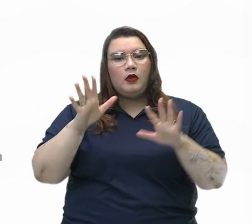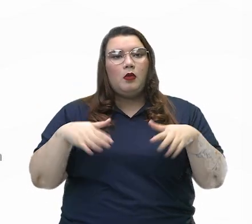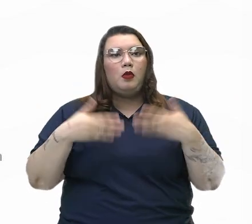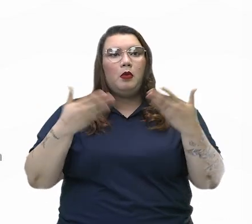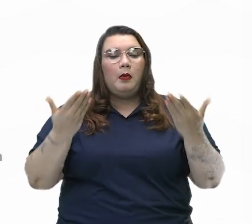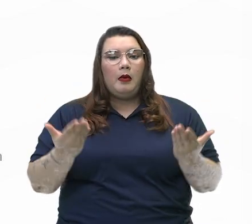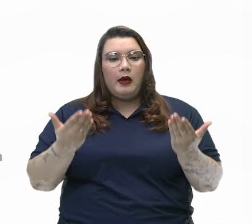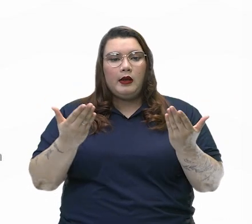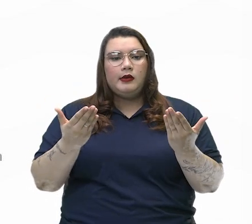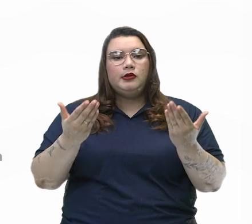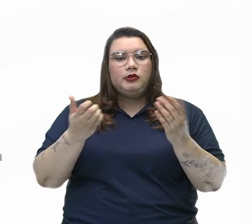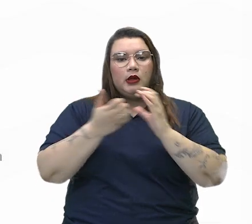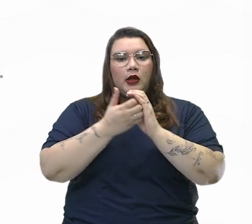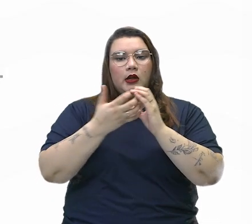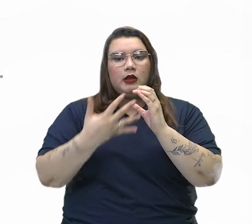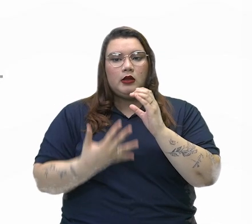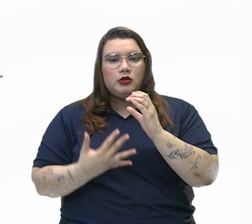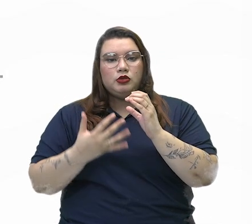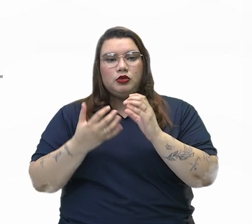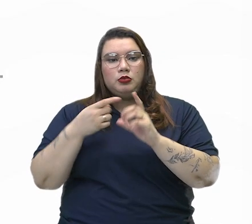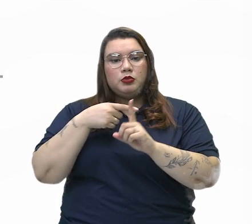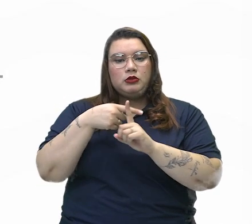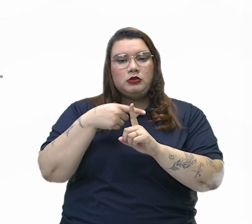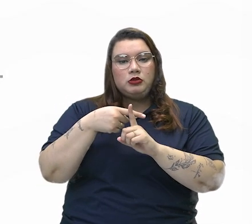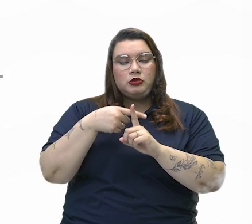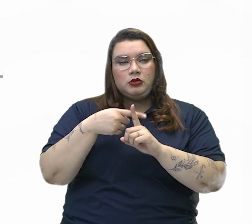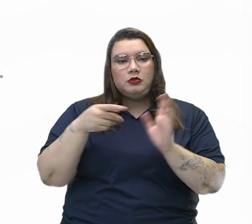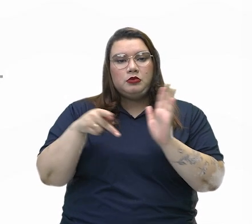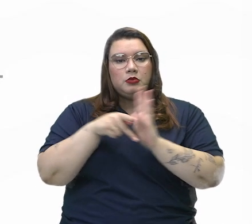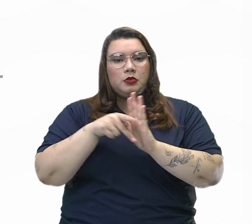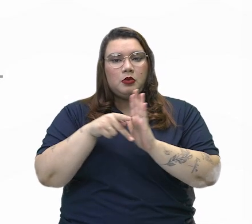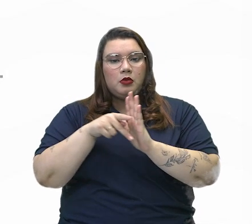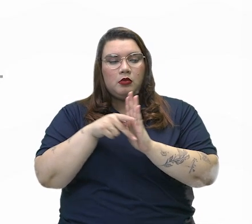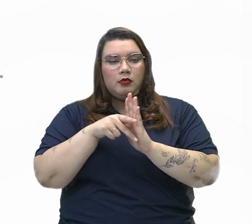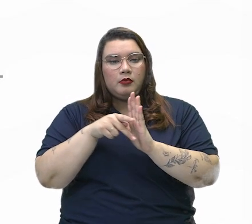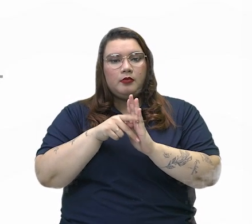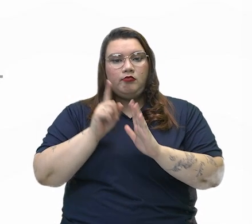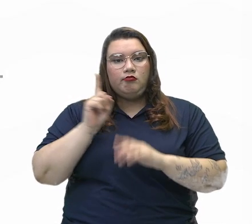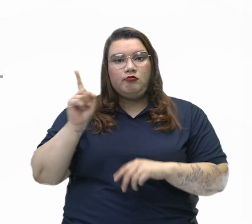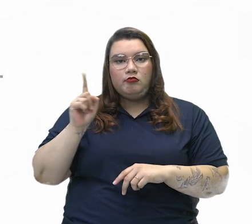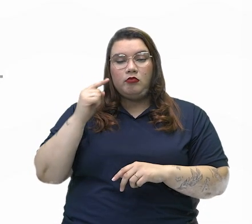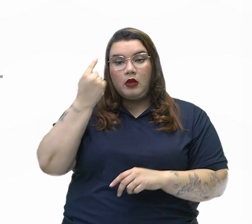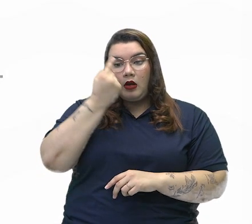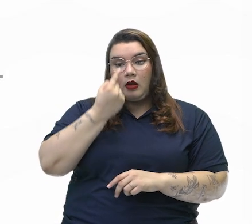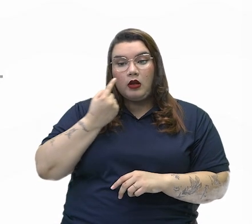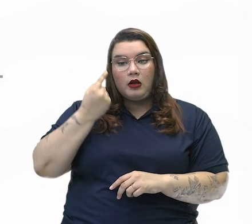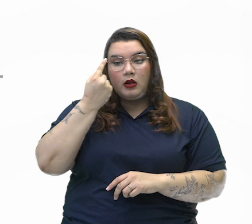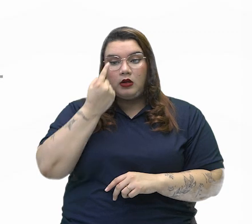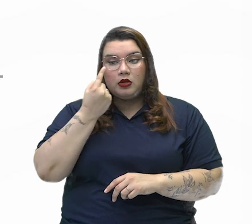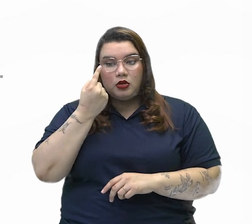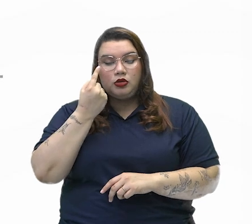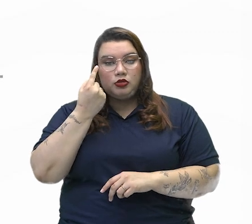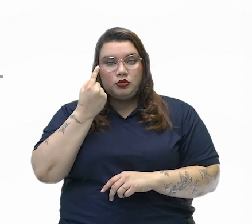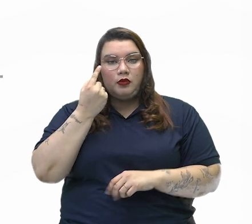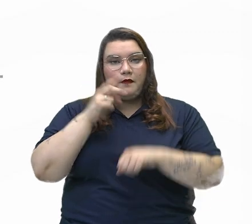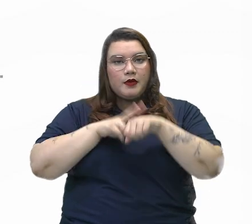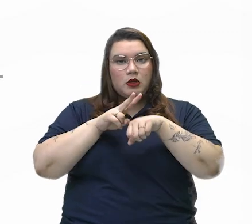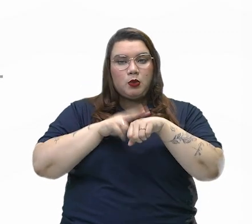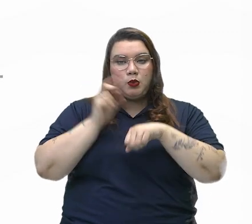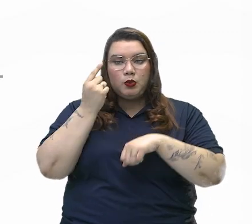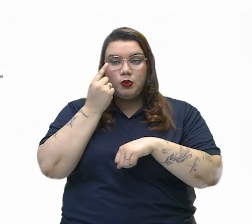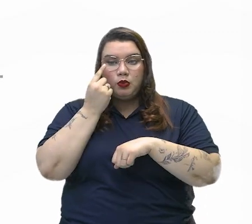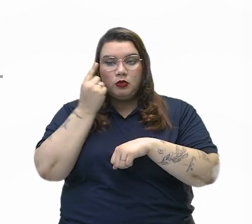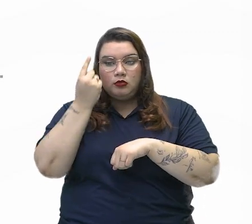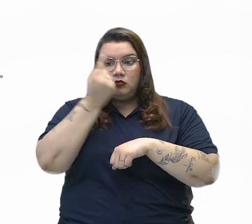das propriedades das lentes esféricas. Olha, as propriedades das lentes